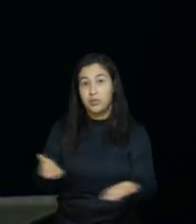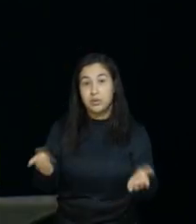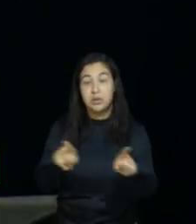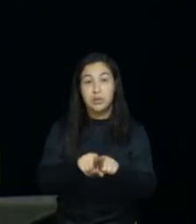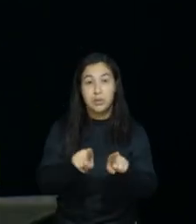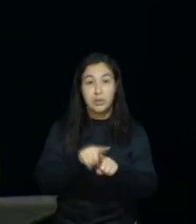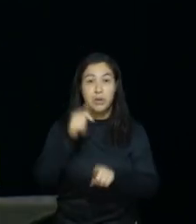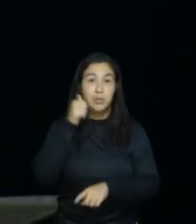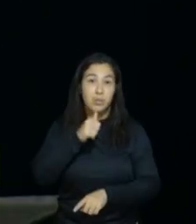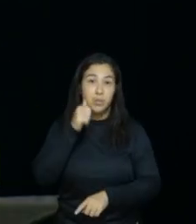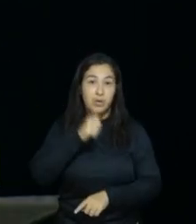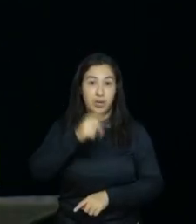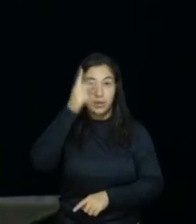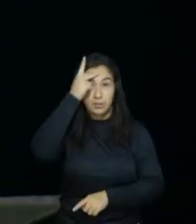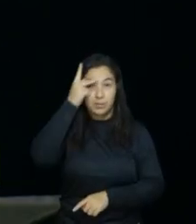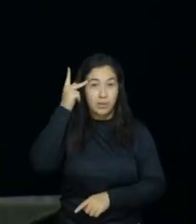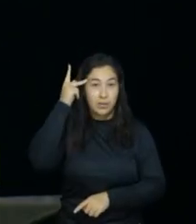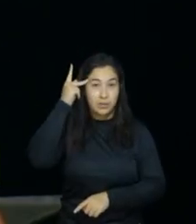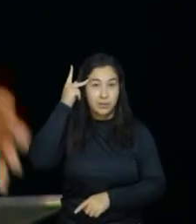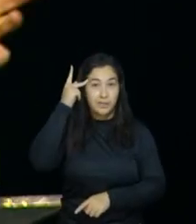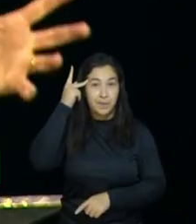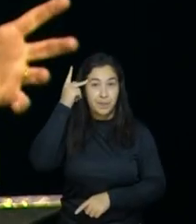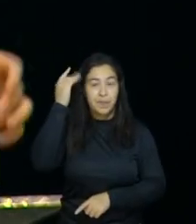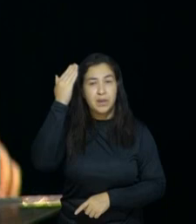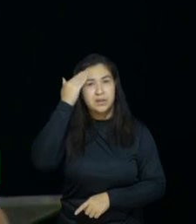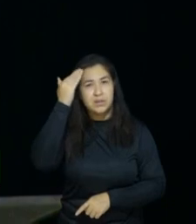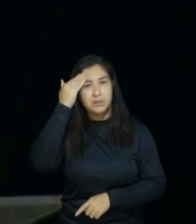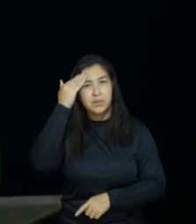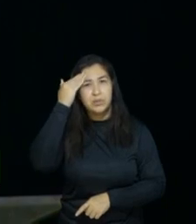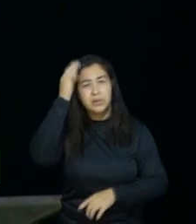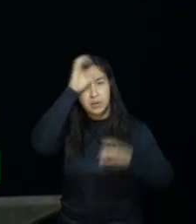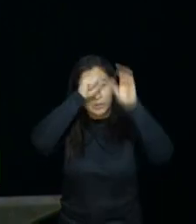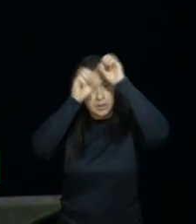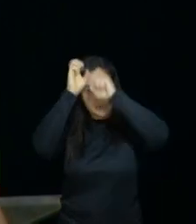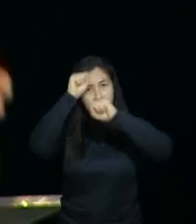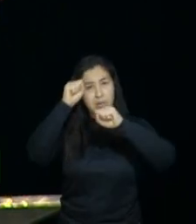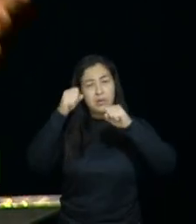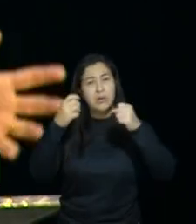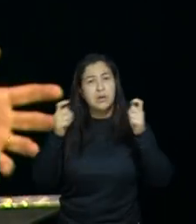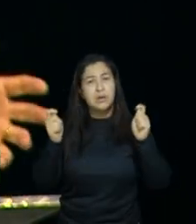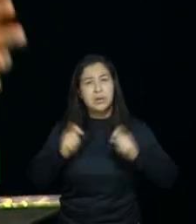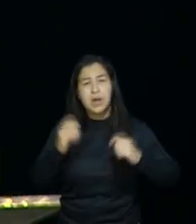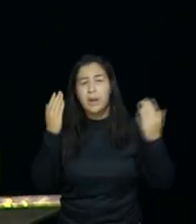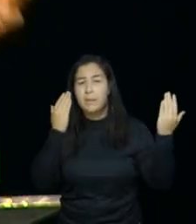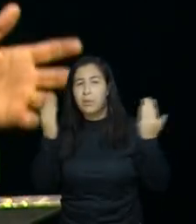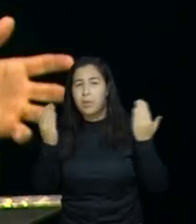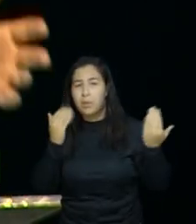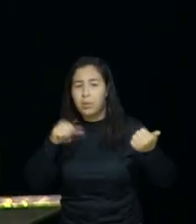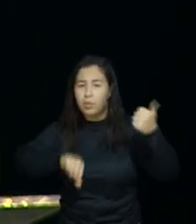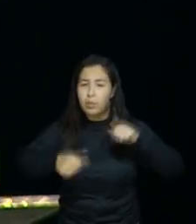Paulinha, e lhes dê sabedoria e discernimento para que juntos possamos construir uma